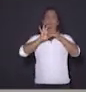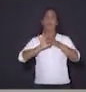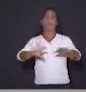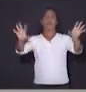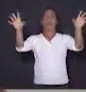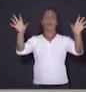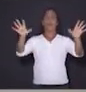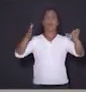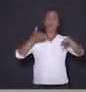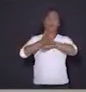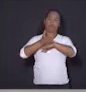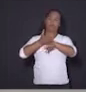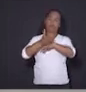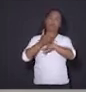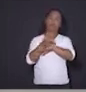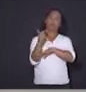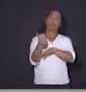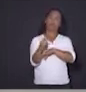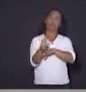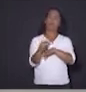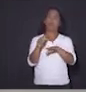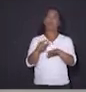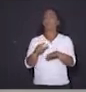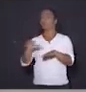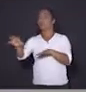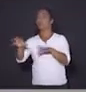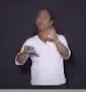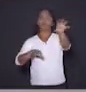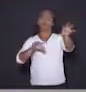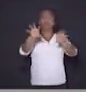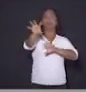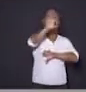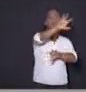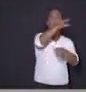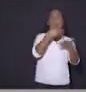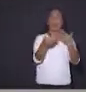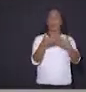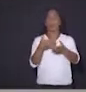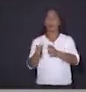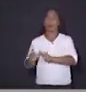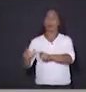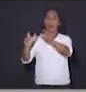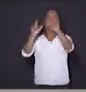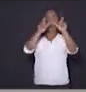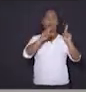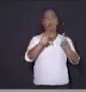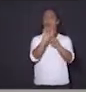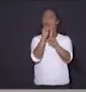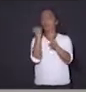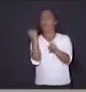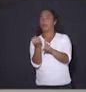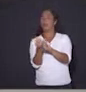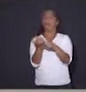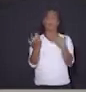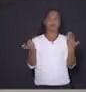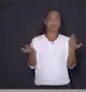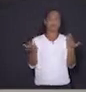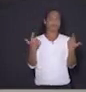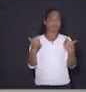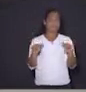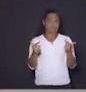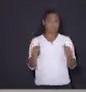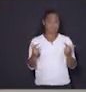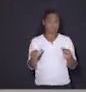desse acesso que é levar o acesso a qualquer pessoa independentemente da condição socioeconômica independentemente de onde esteja